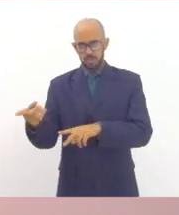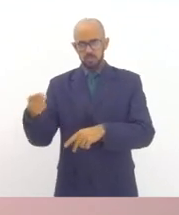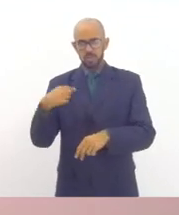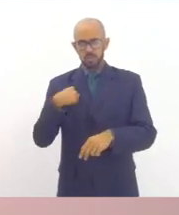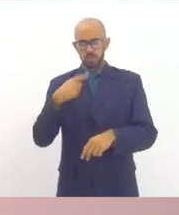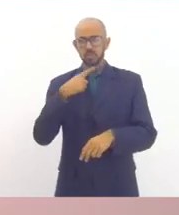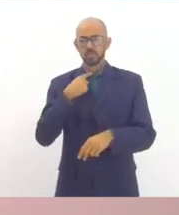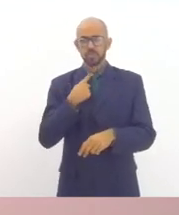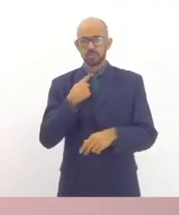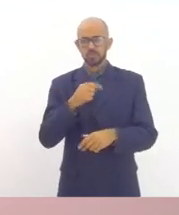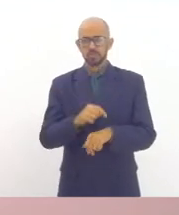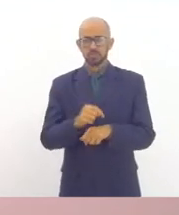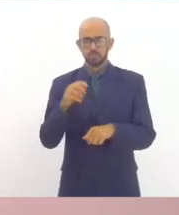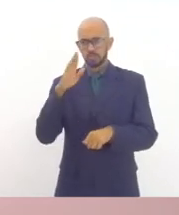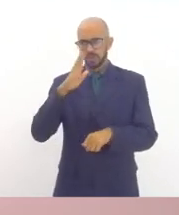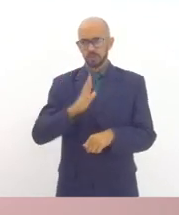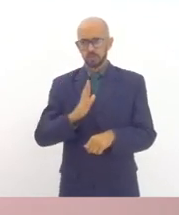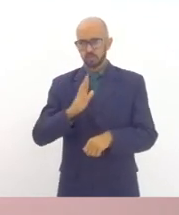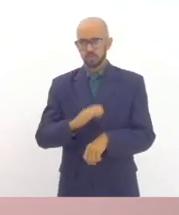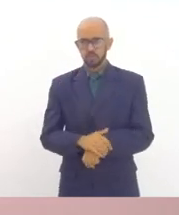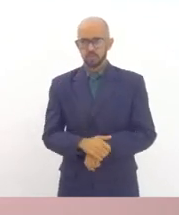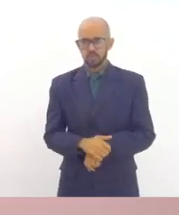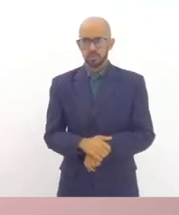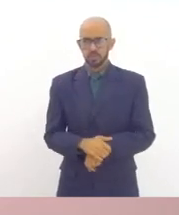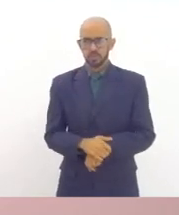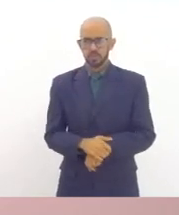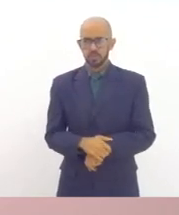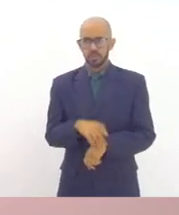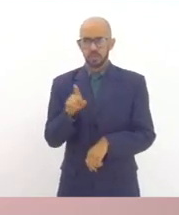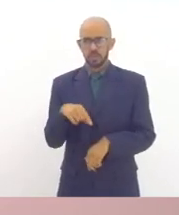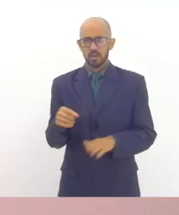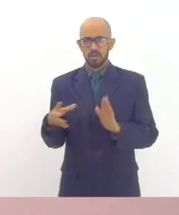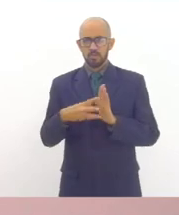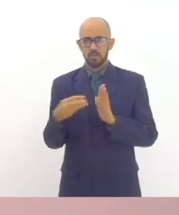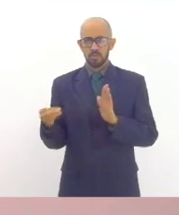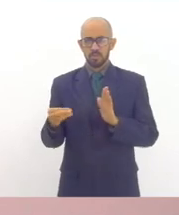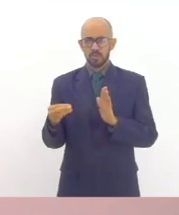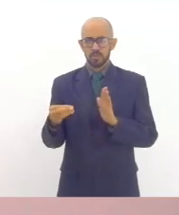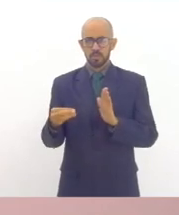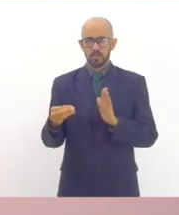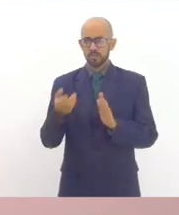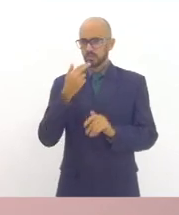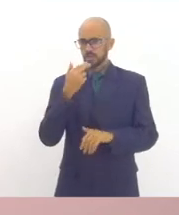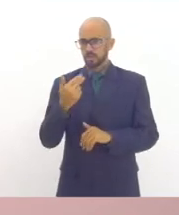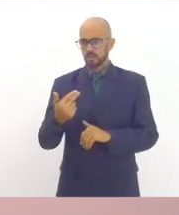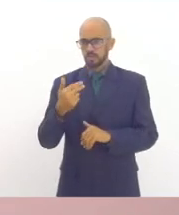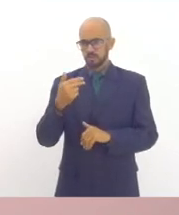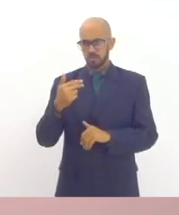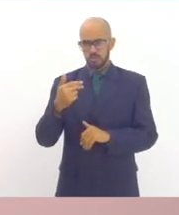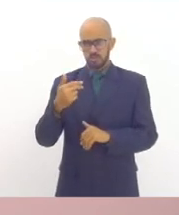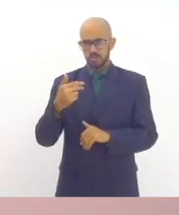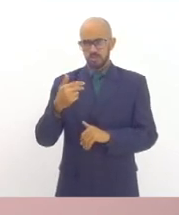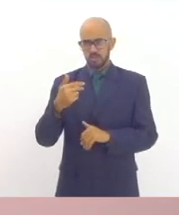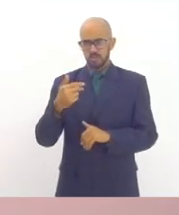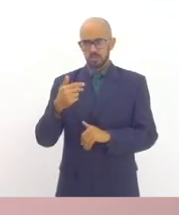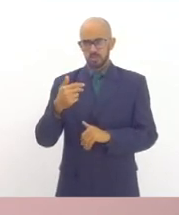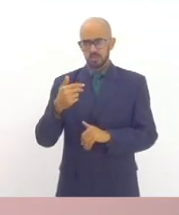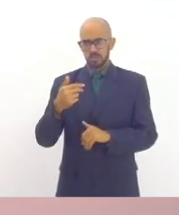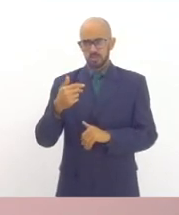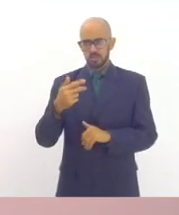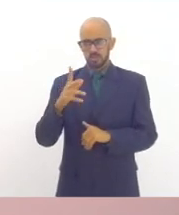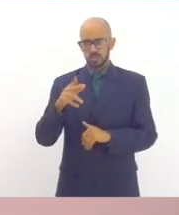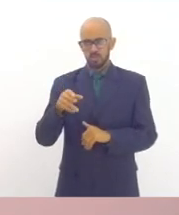desejo para o Brasil, é um modelo de línguas estrangeiras, o modelo